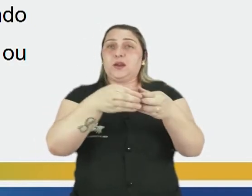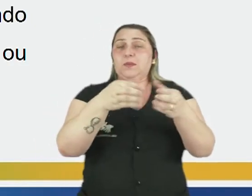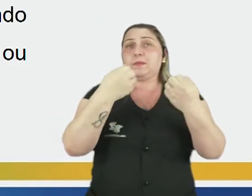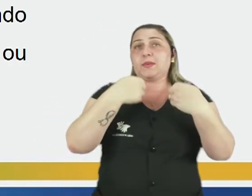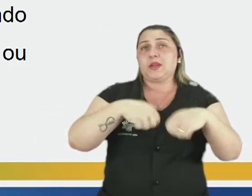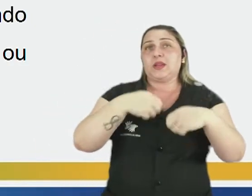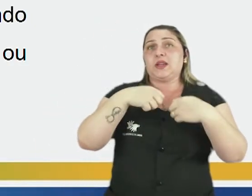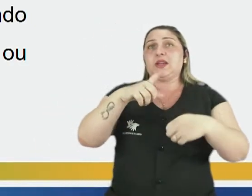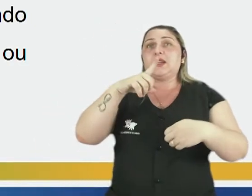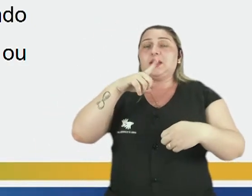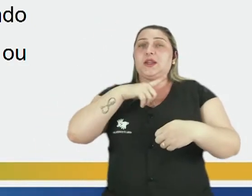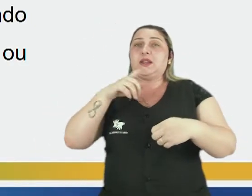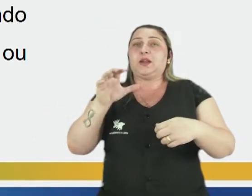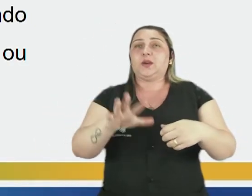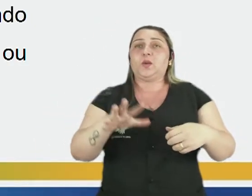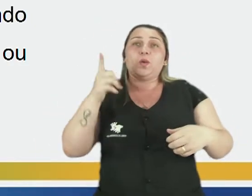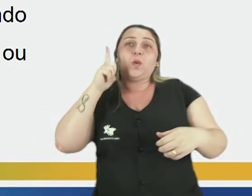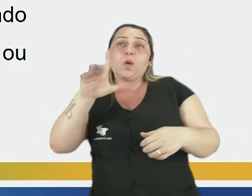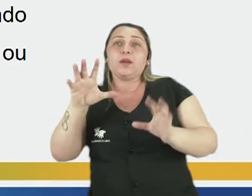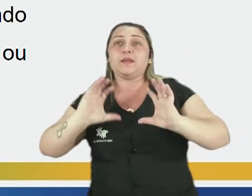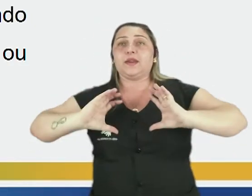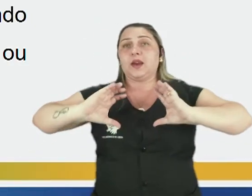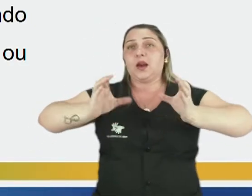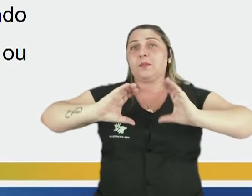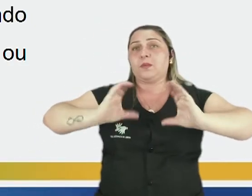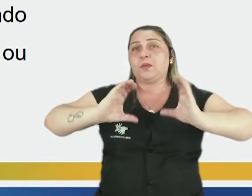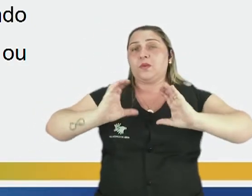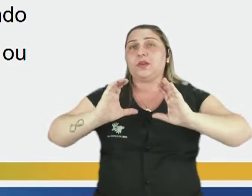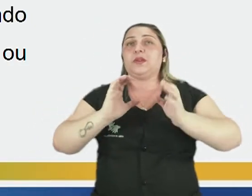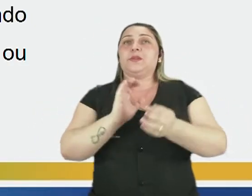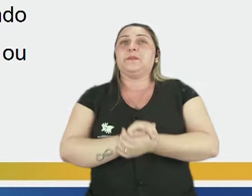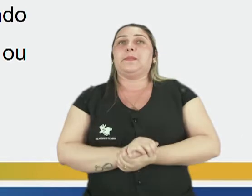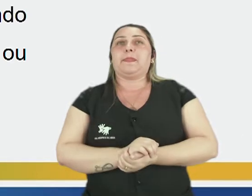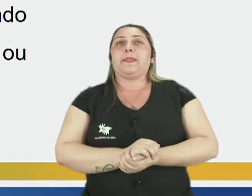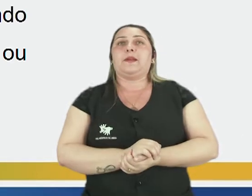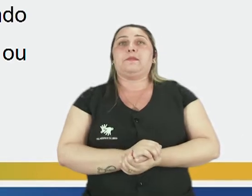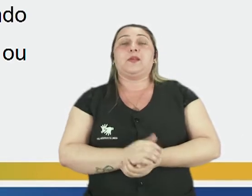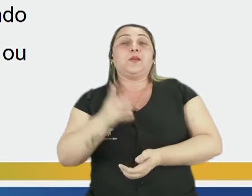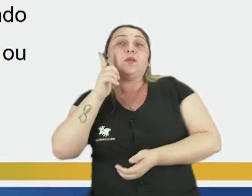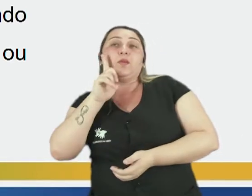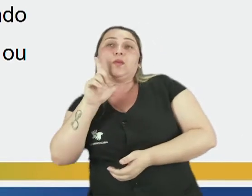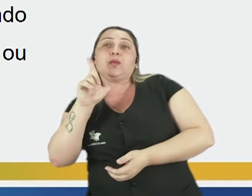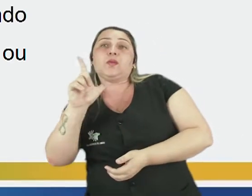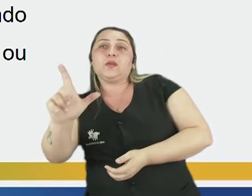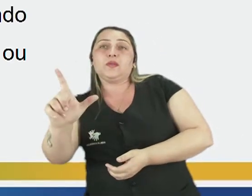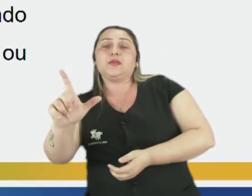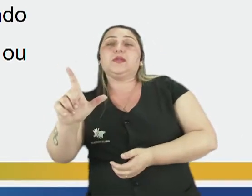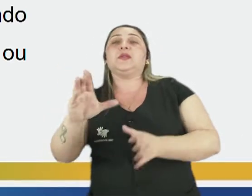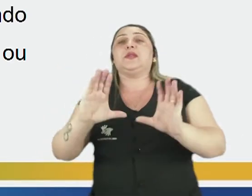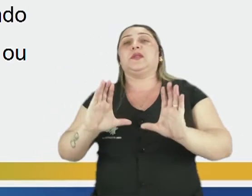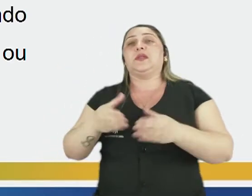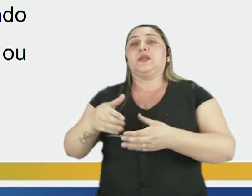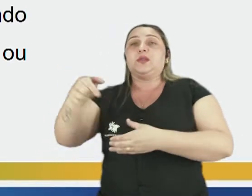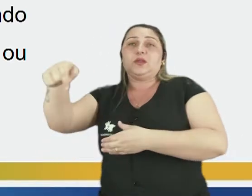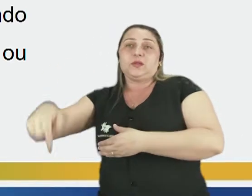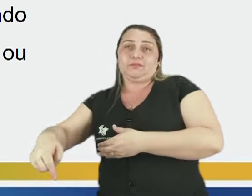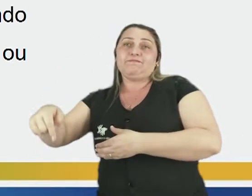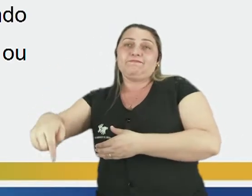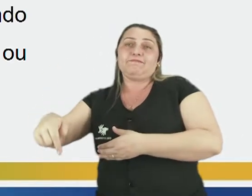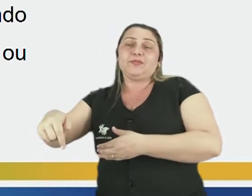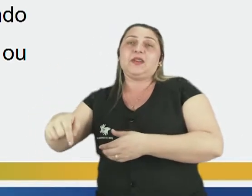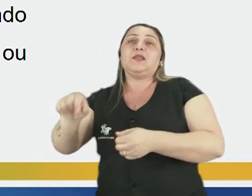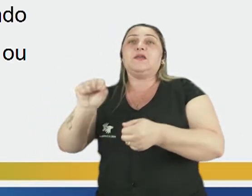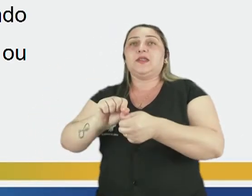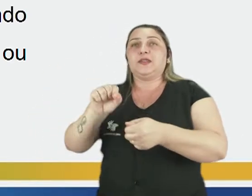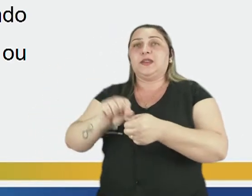necessariamente ter a posse de bola, ou outro tipo de móvel, né? Para alcançar sobre o campo do adversário, geralmente